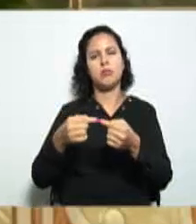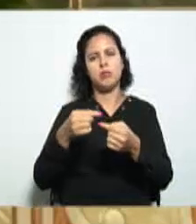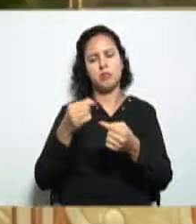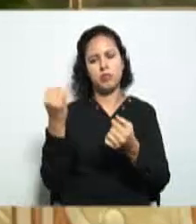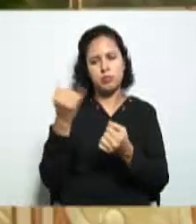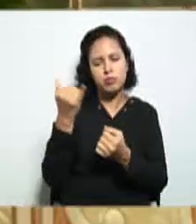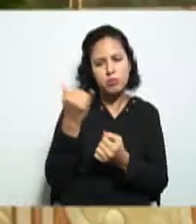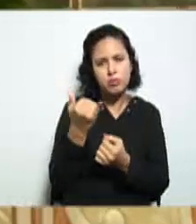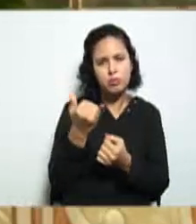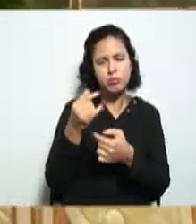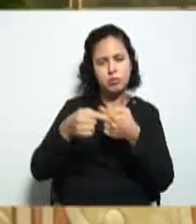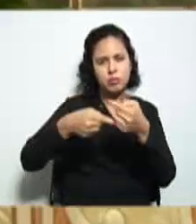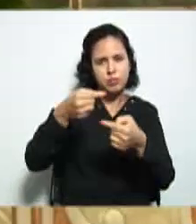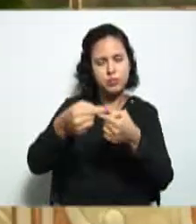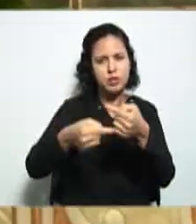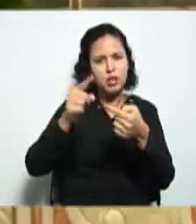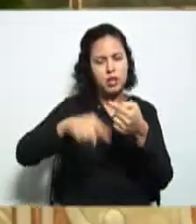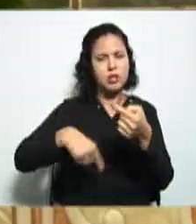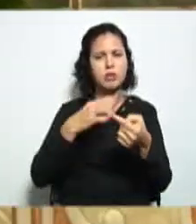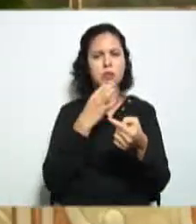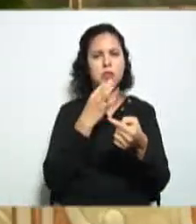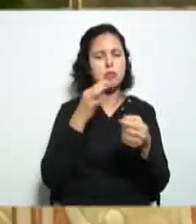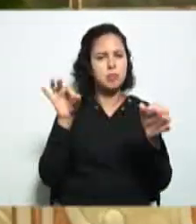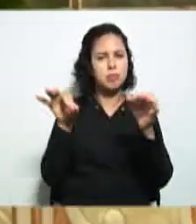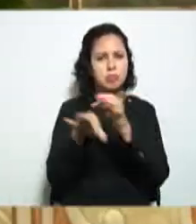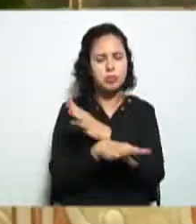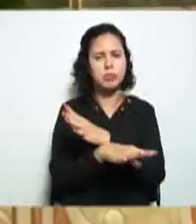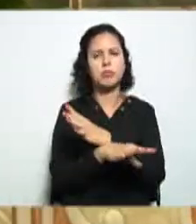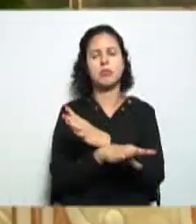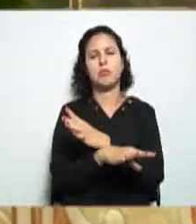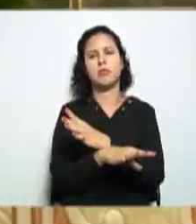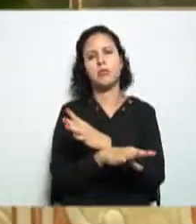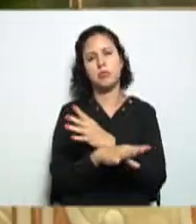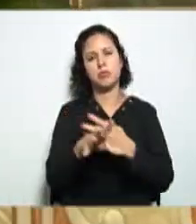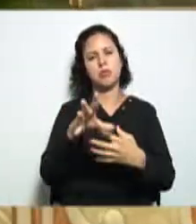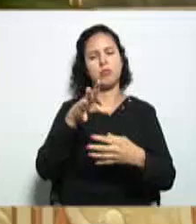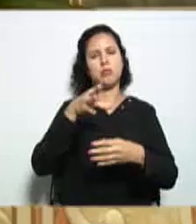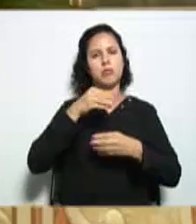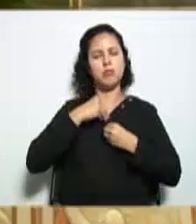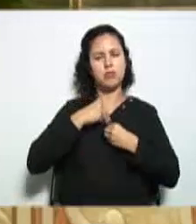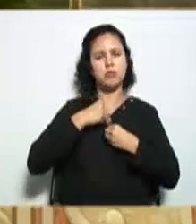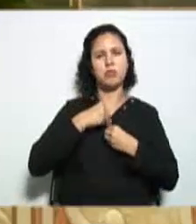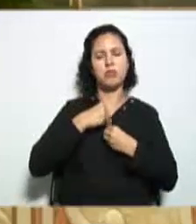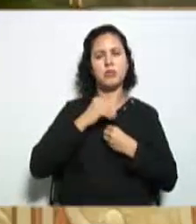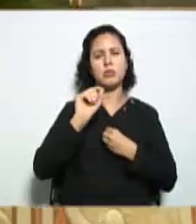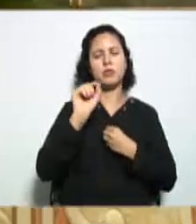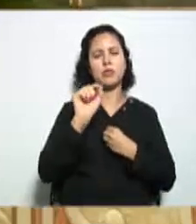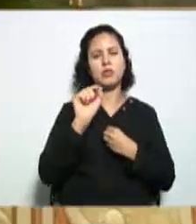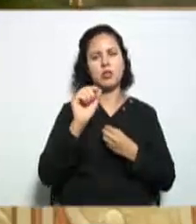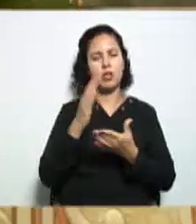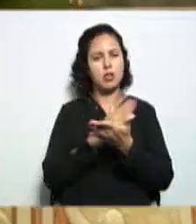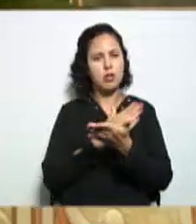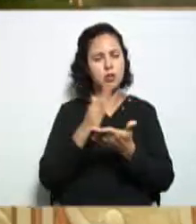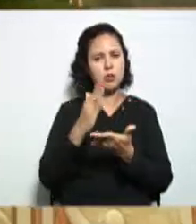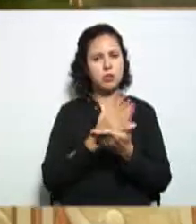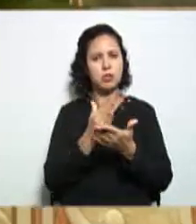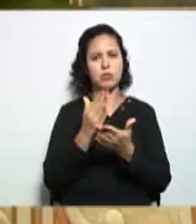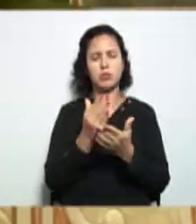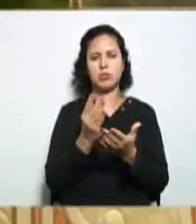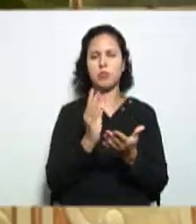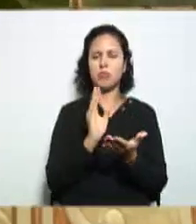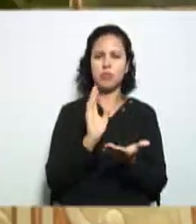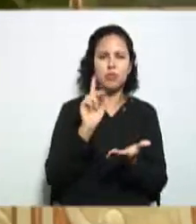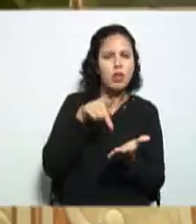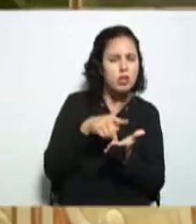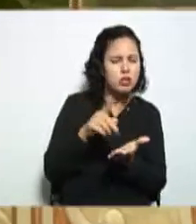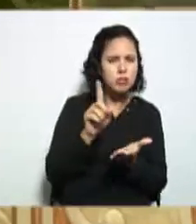um conhecimento que se consolida, que se cristaliza, mesmo em alguns deles não havendo um fundo de